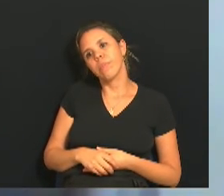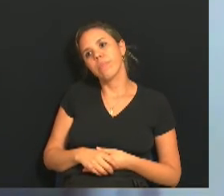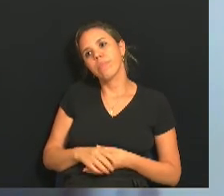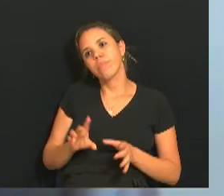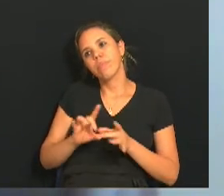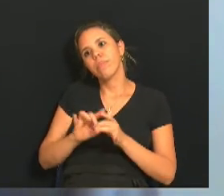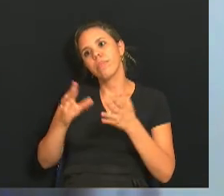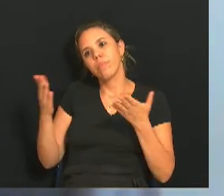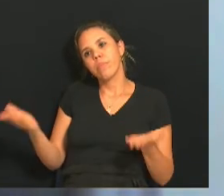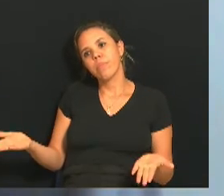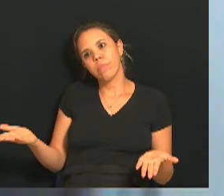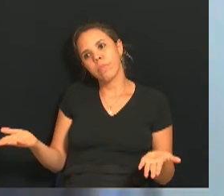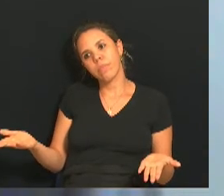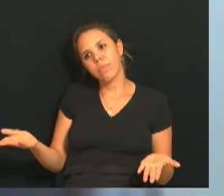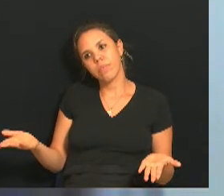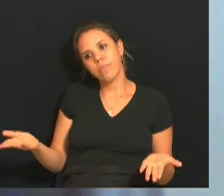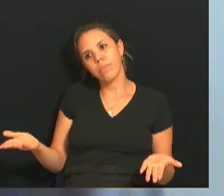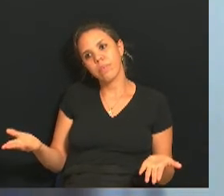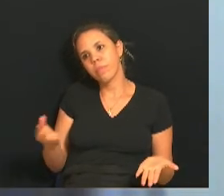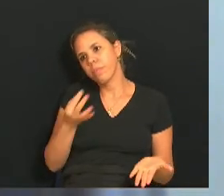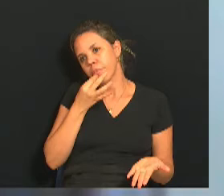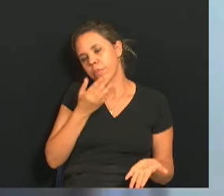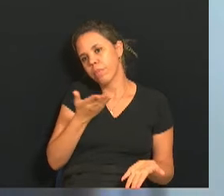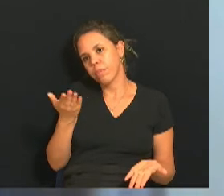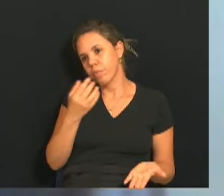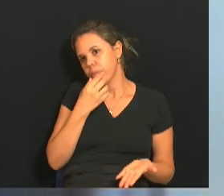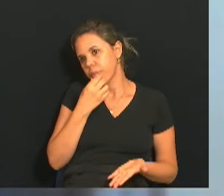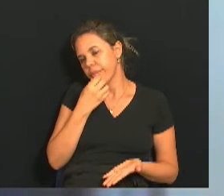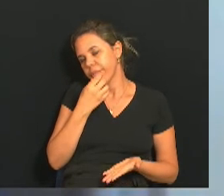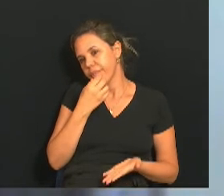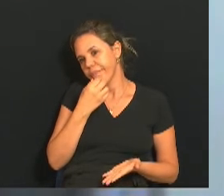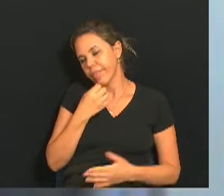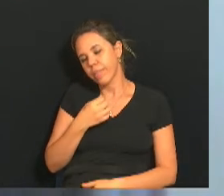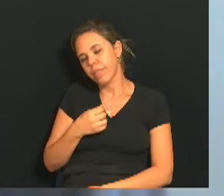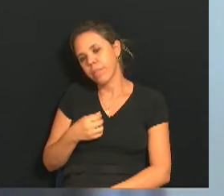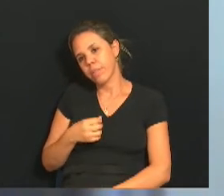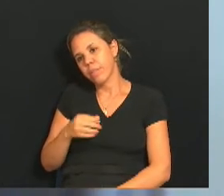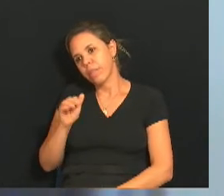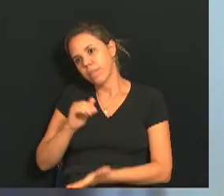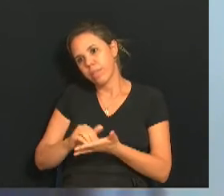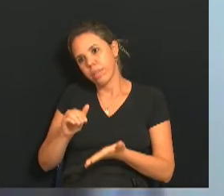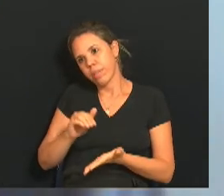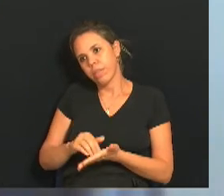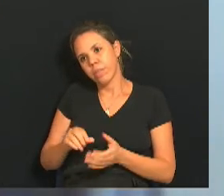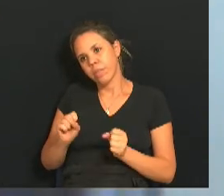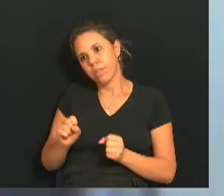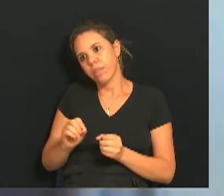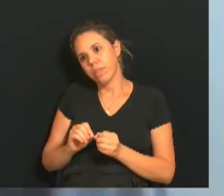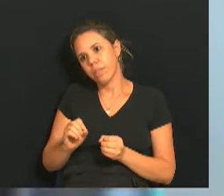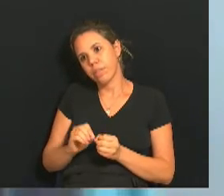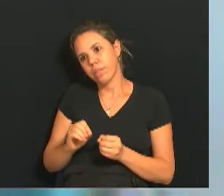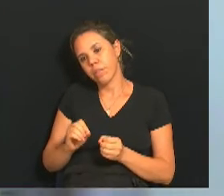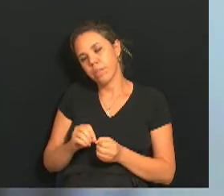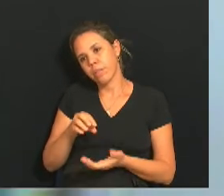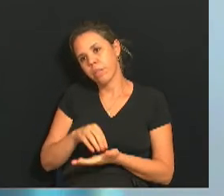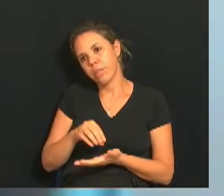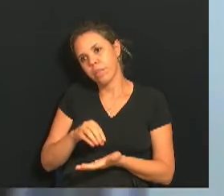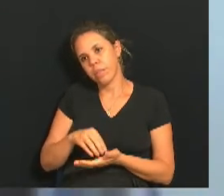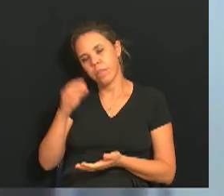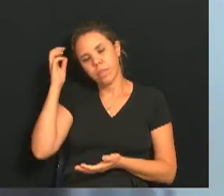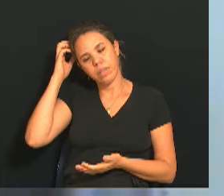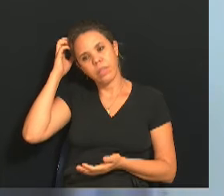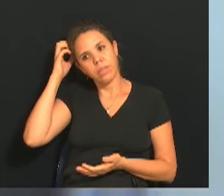aqui já de forma manifesta a posição, não da secretaria, porque eu não posso fazê-lo, mas do departamento pedagógico, de que